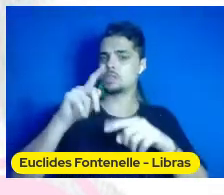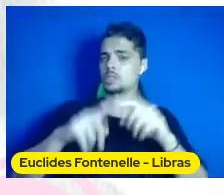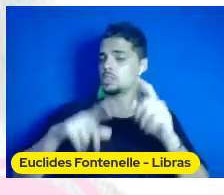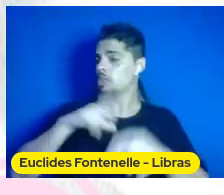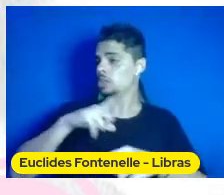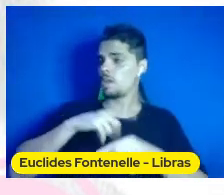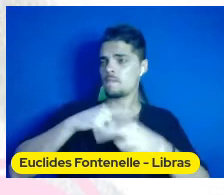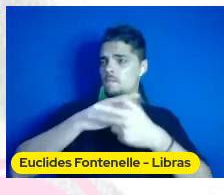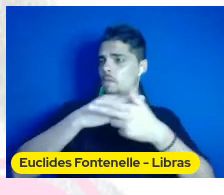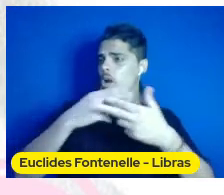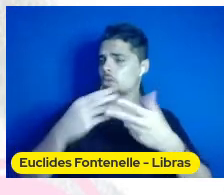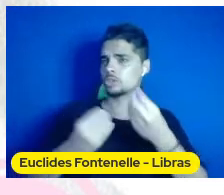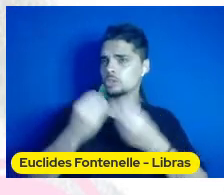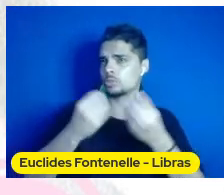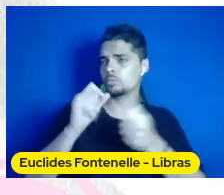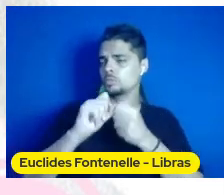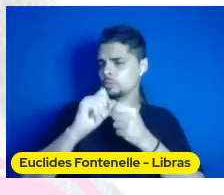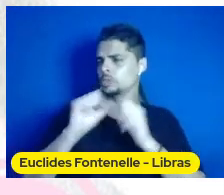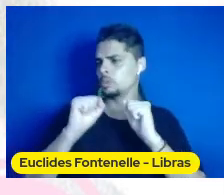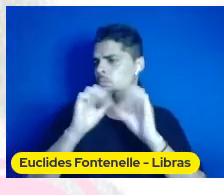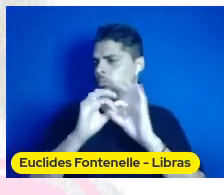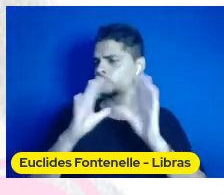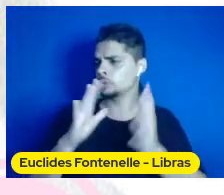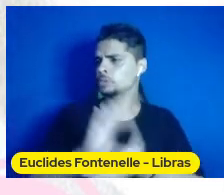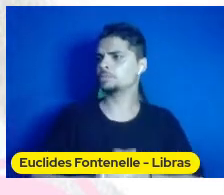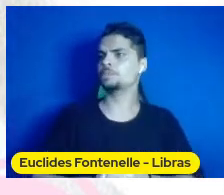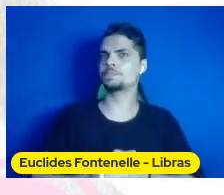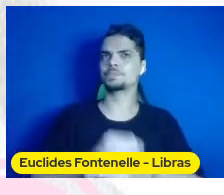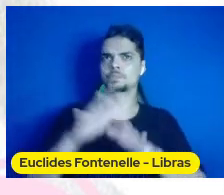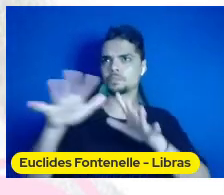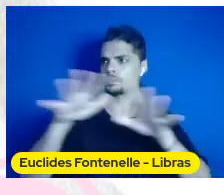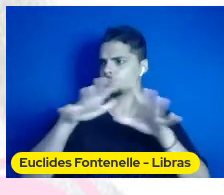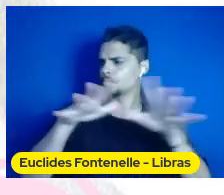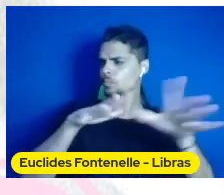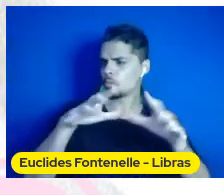Papel, a gente pode mover